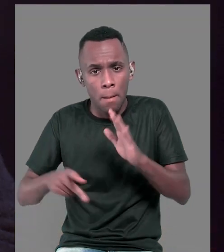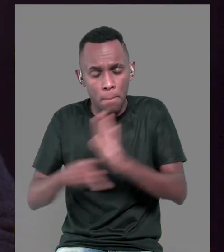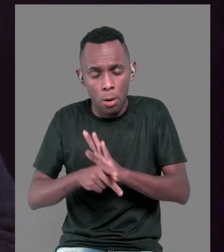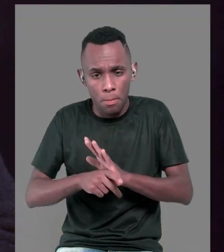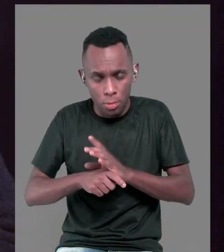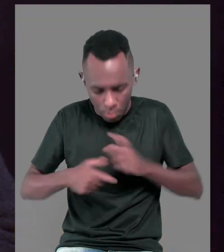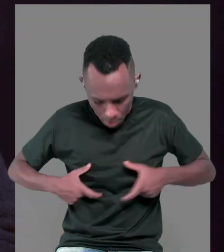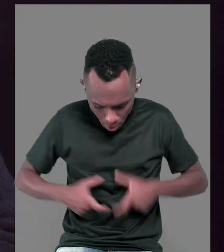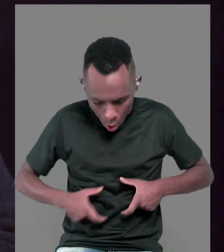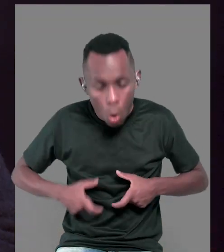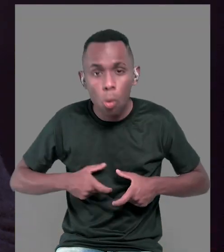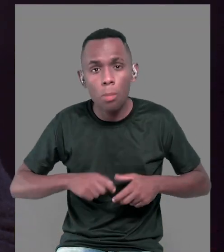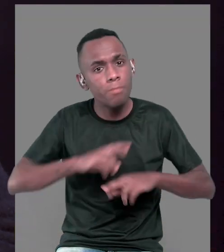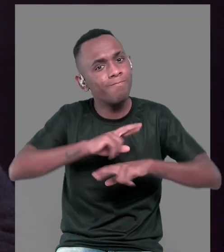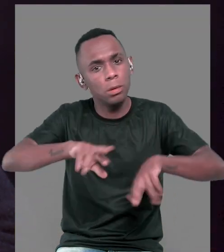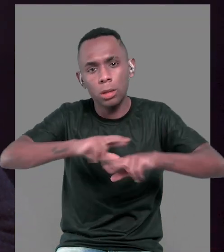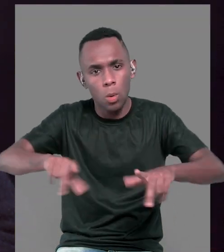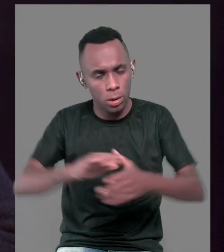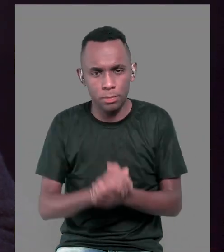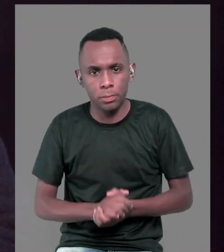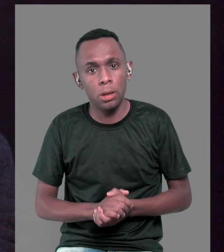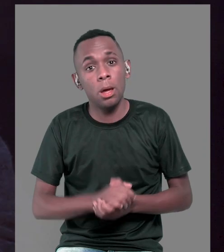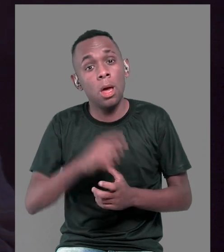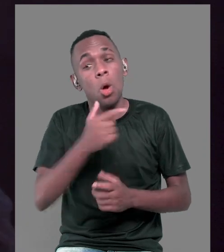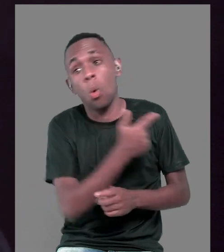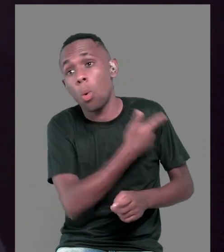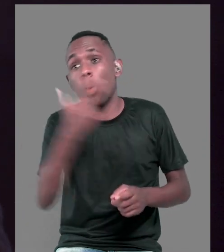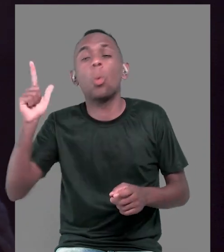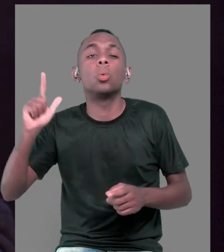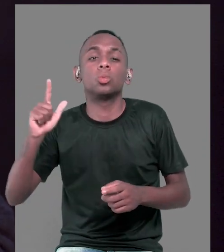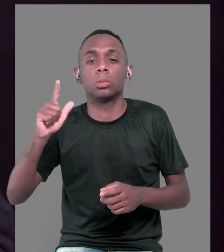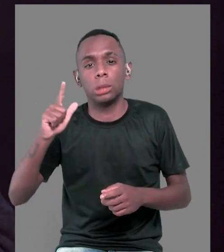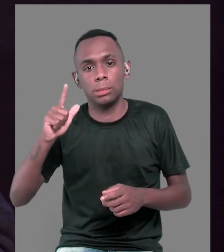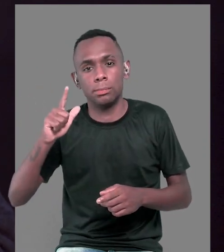príapo. É outra matéria.